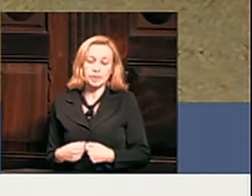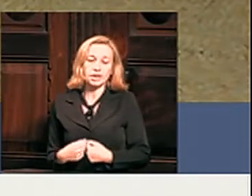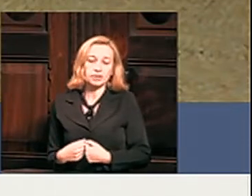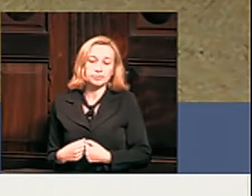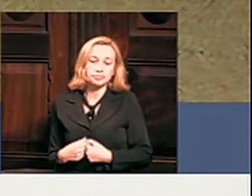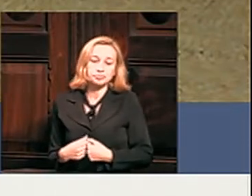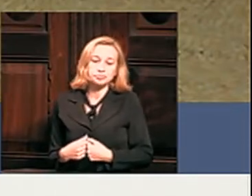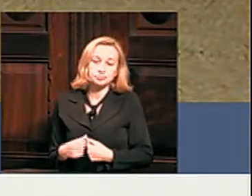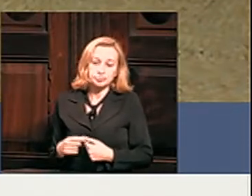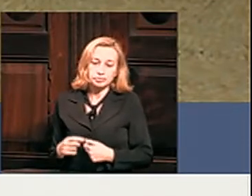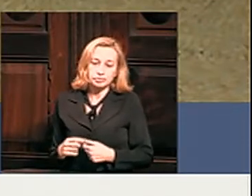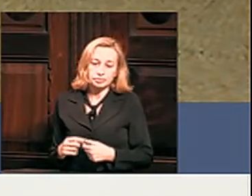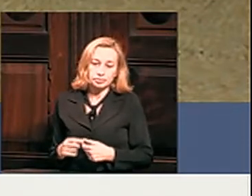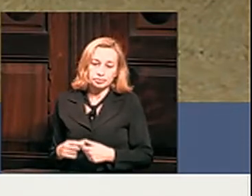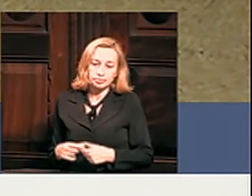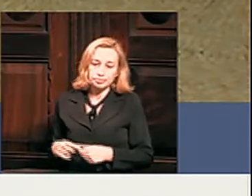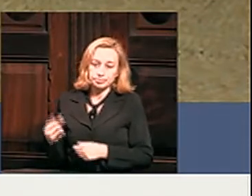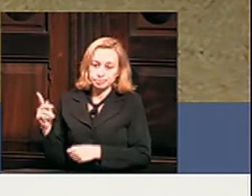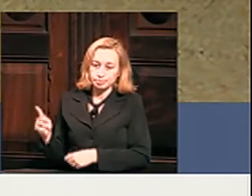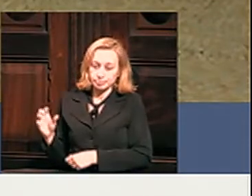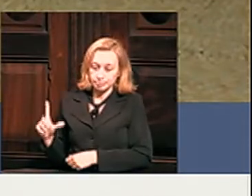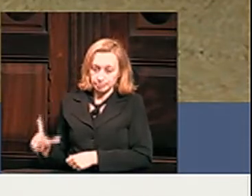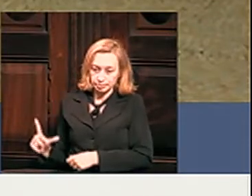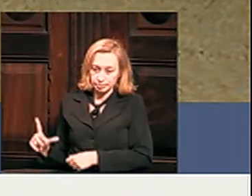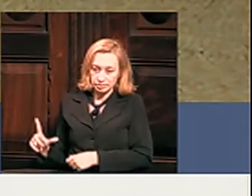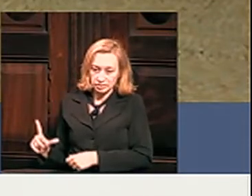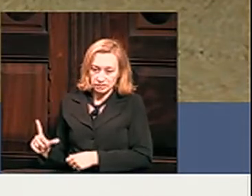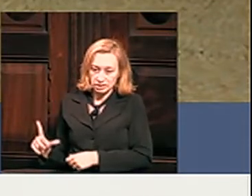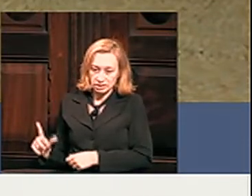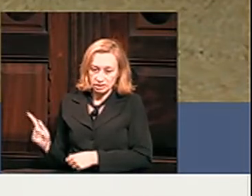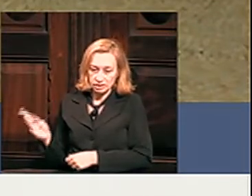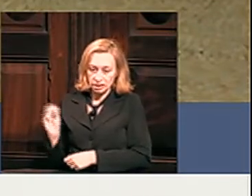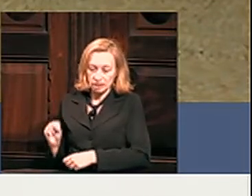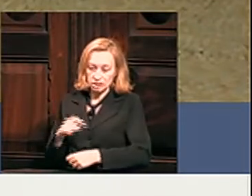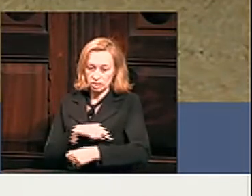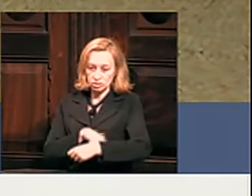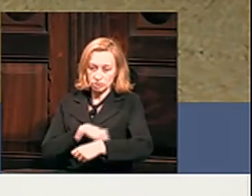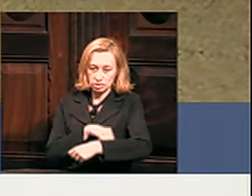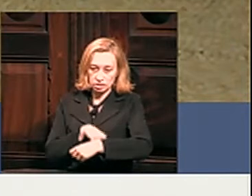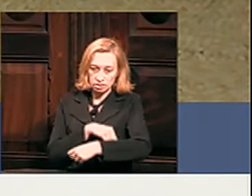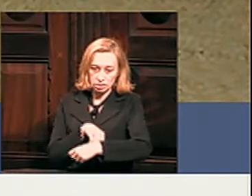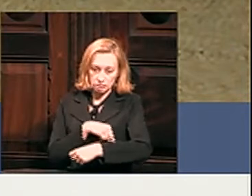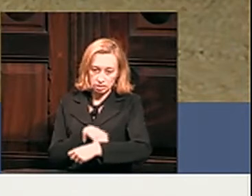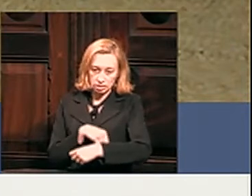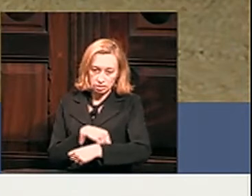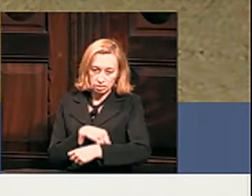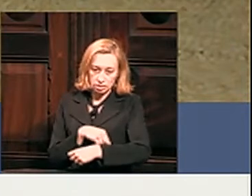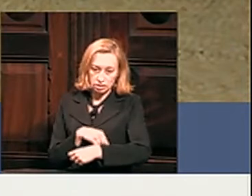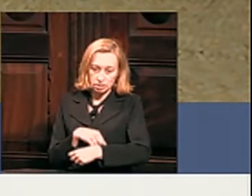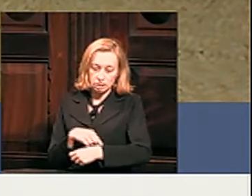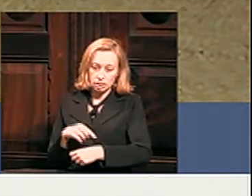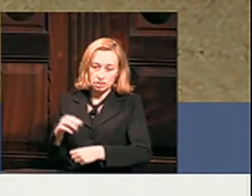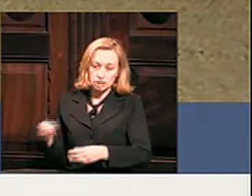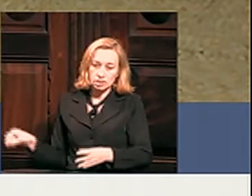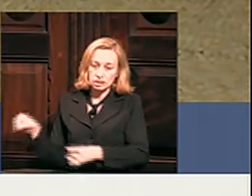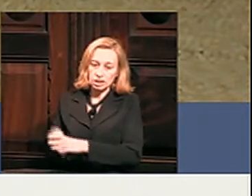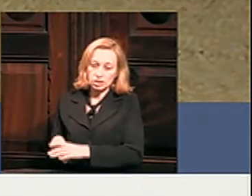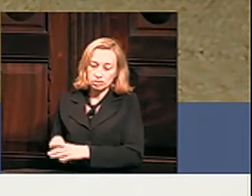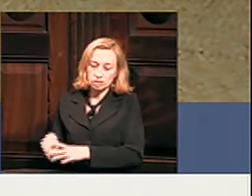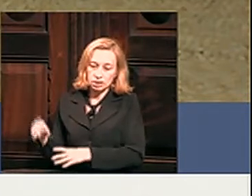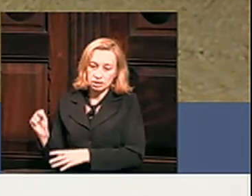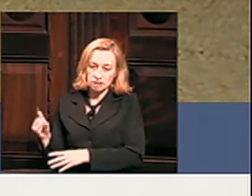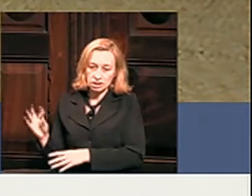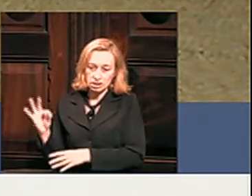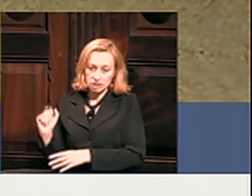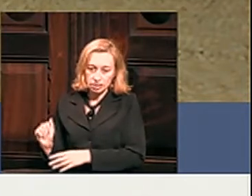se materializarão. Por um lado, o PL sobre a inclusão do gás de cozinha na cesta básica, e, por